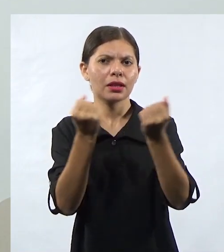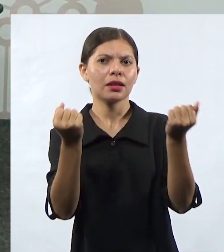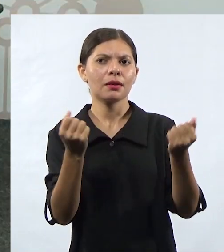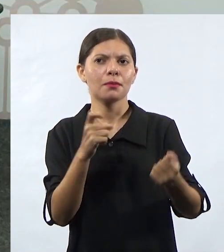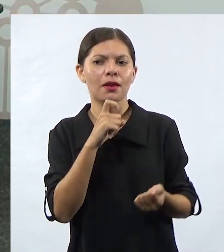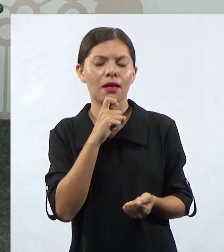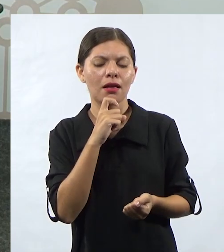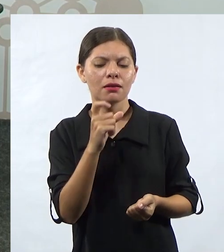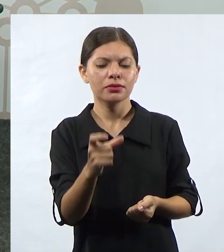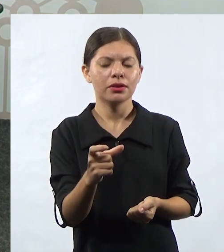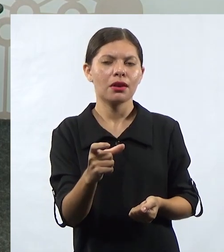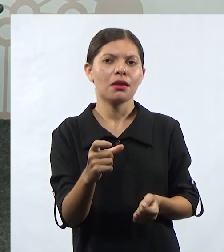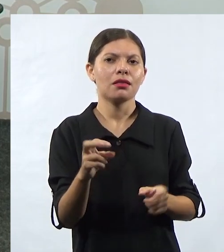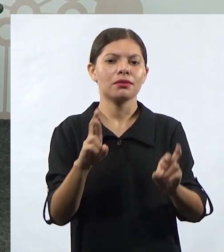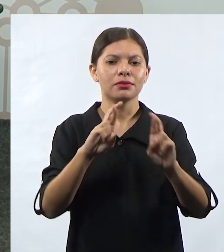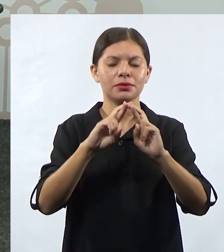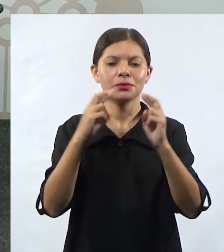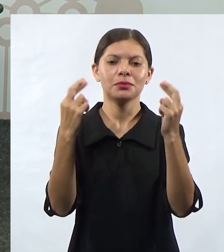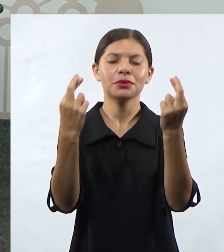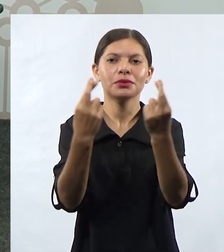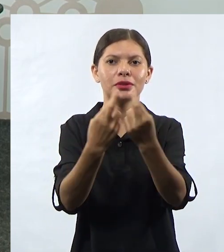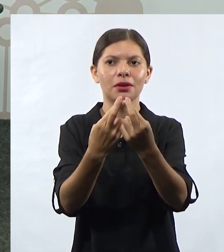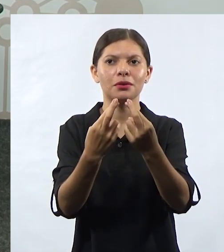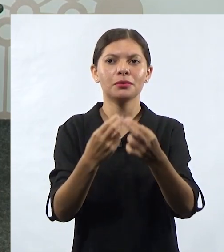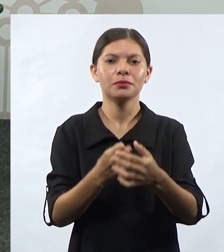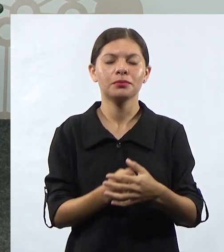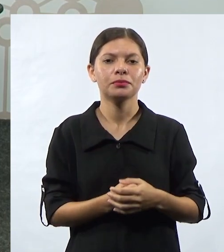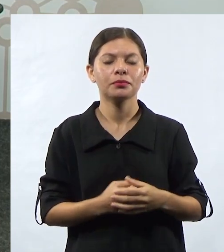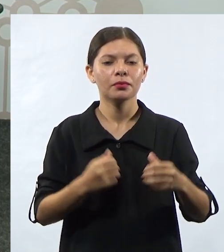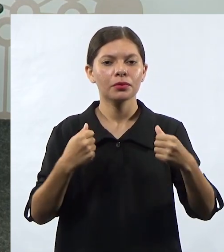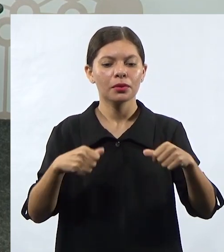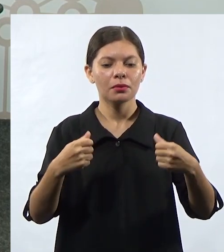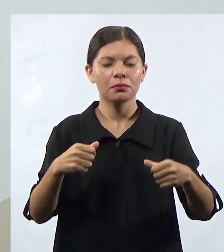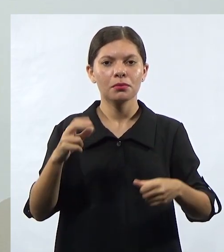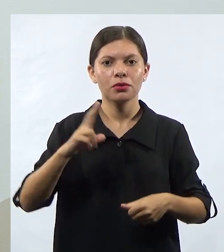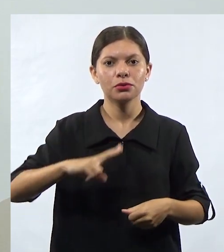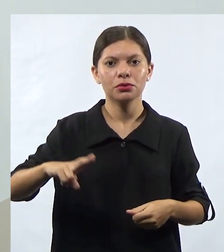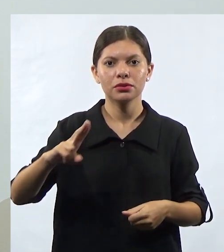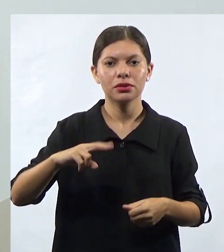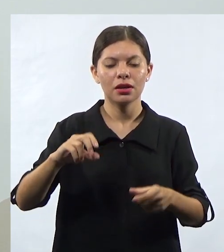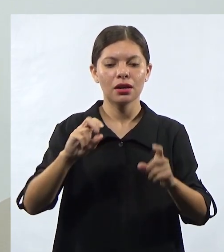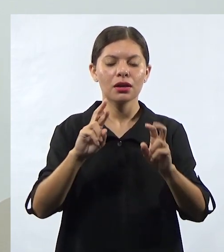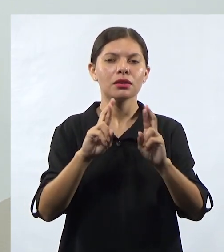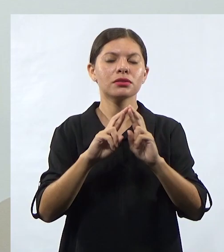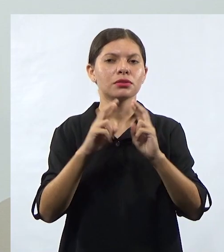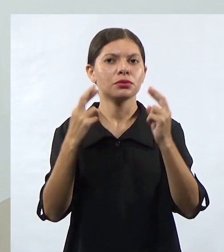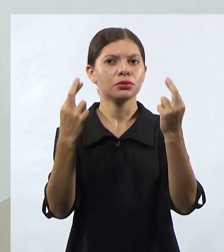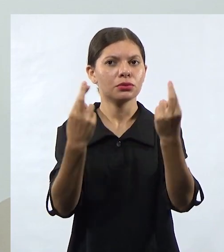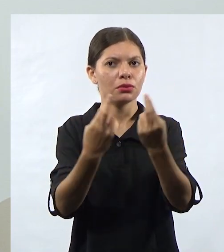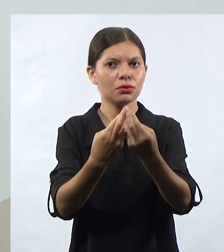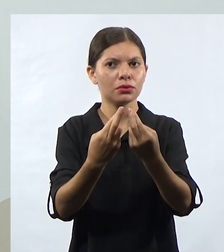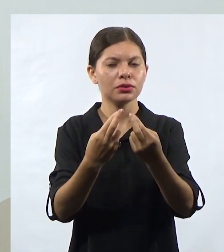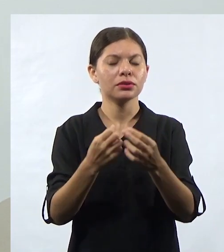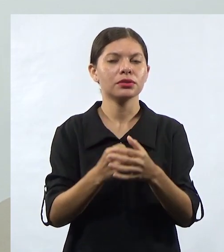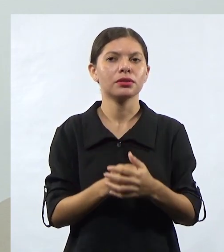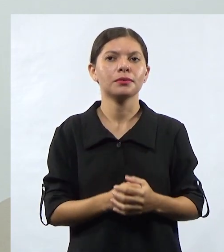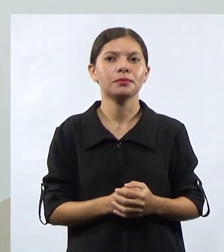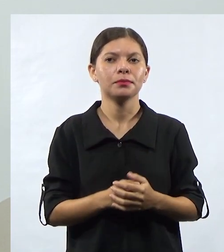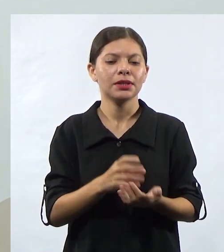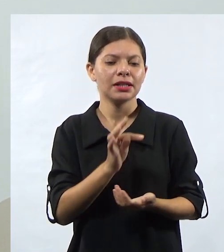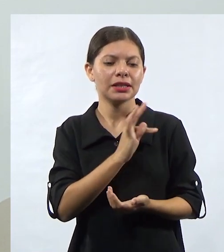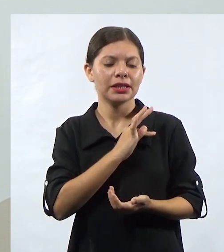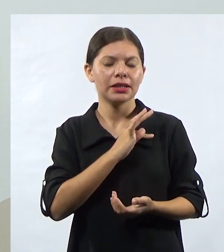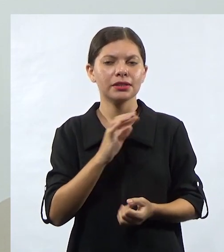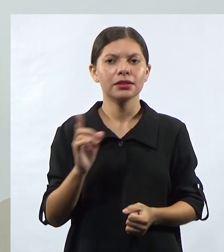uma reunião. Ele sim pode ser usado durante as reuniões do grupo focal, mas ele em si não é uma técnica